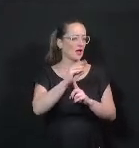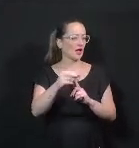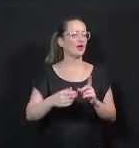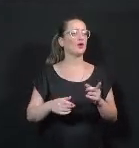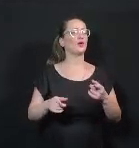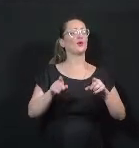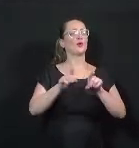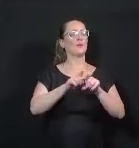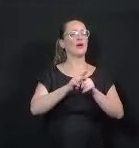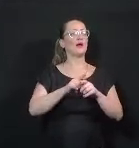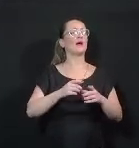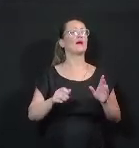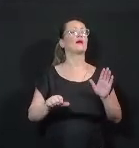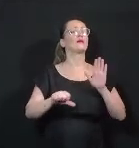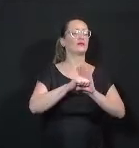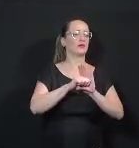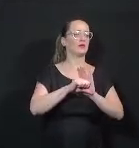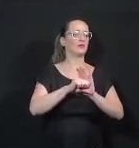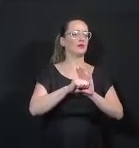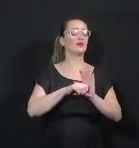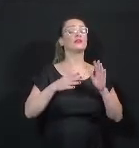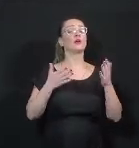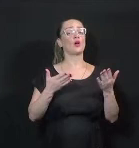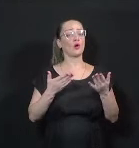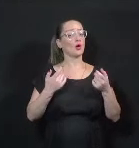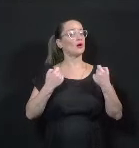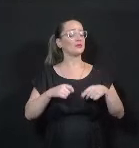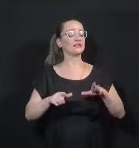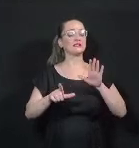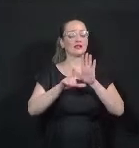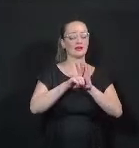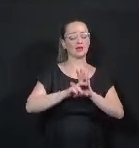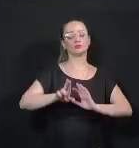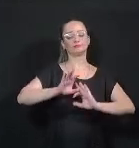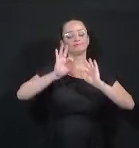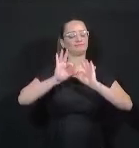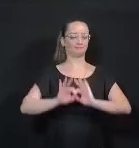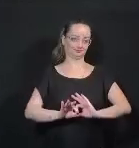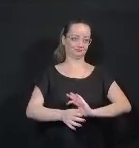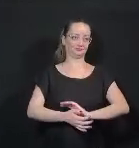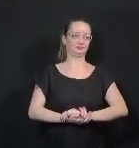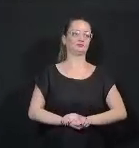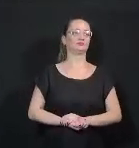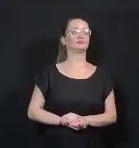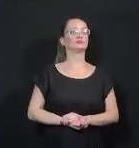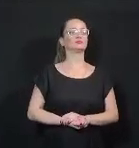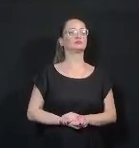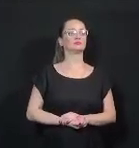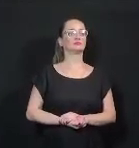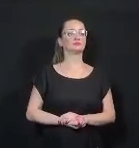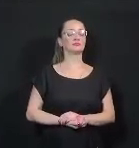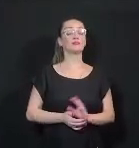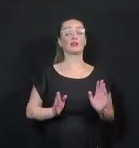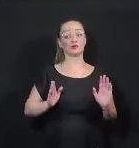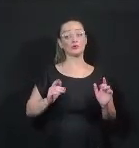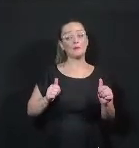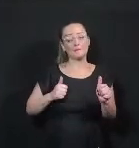agora que a lei seja aplicada. Já chegando para o final,